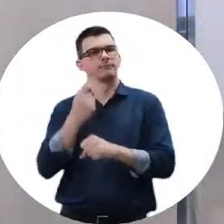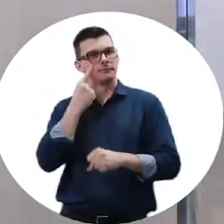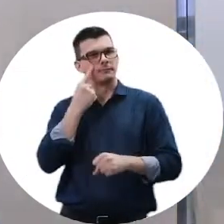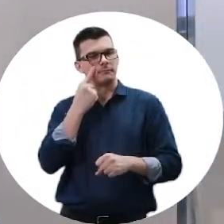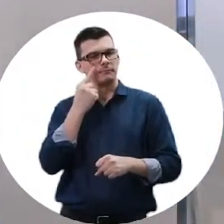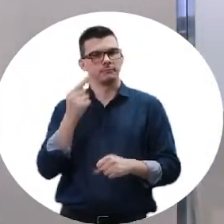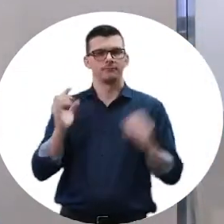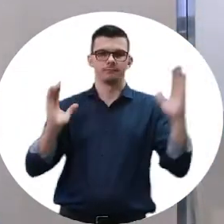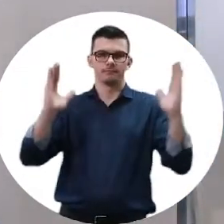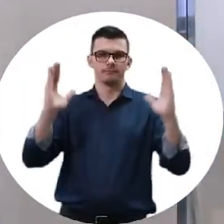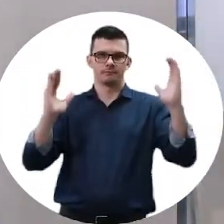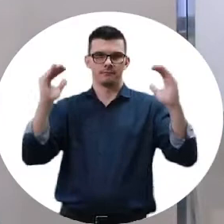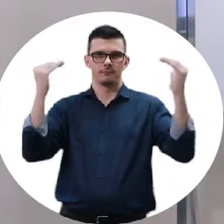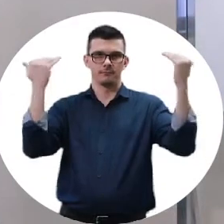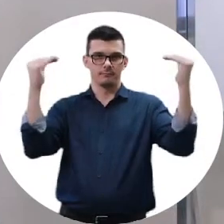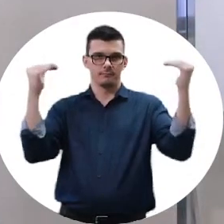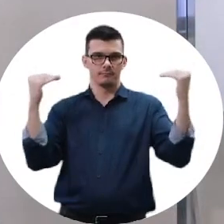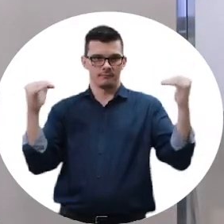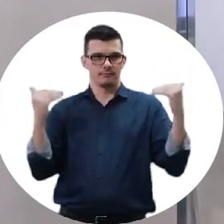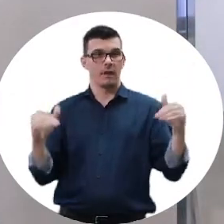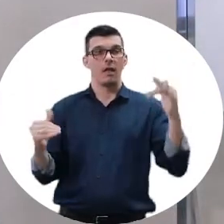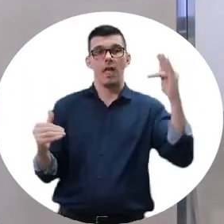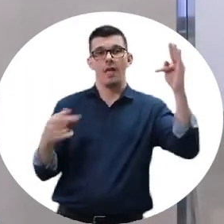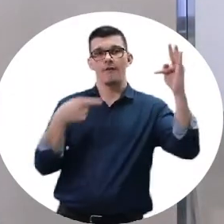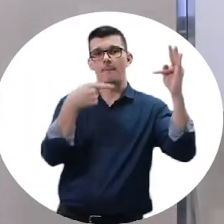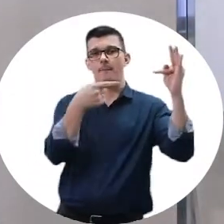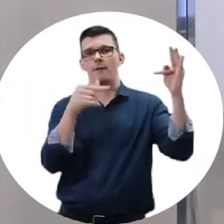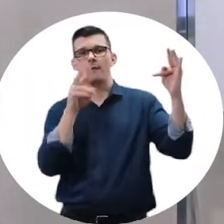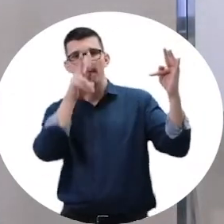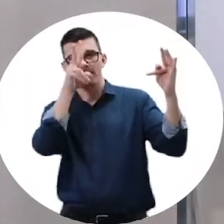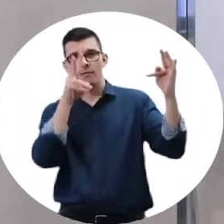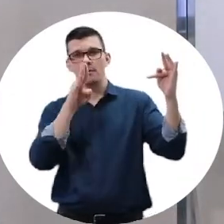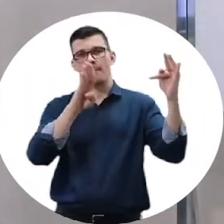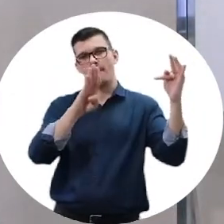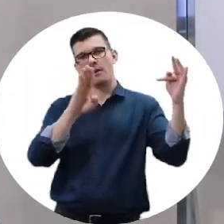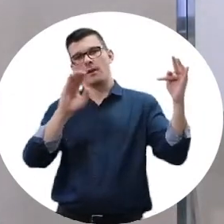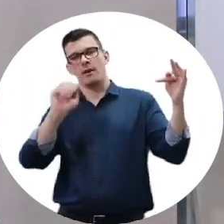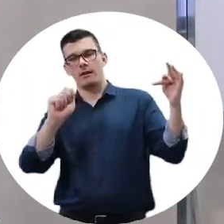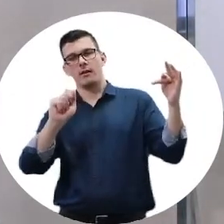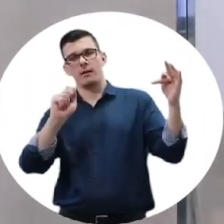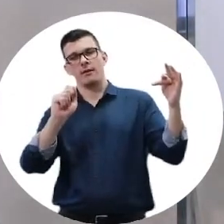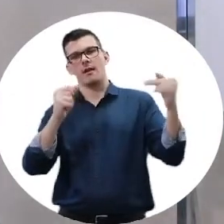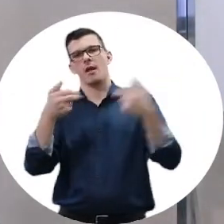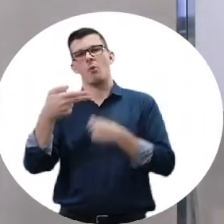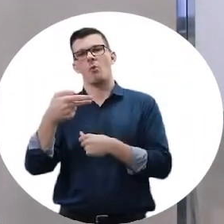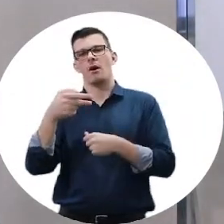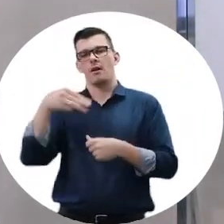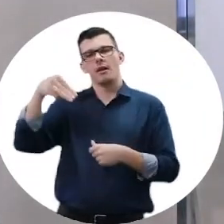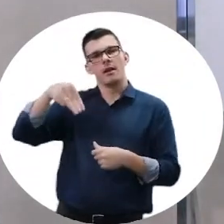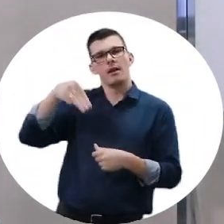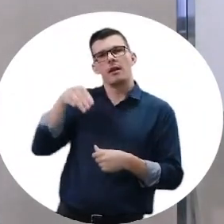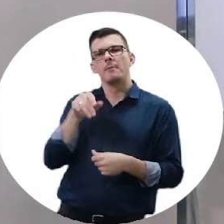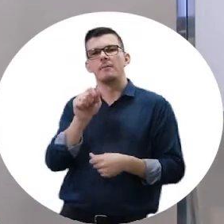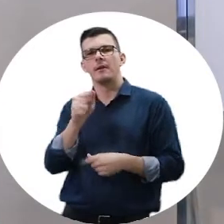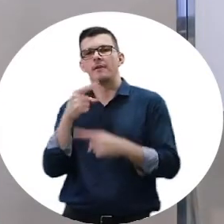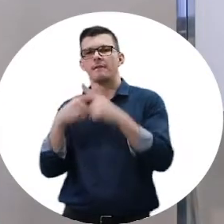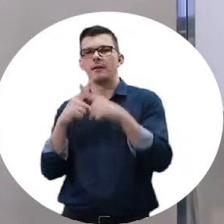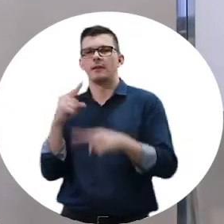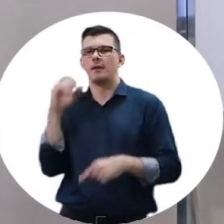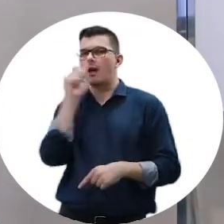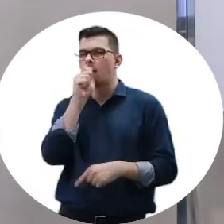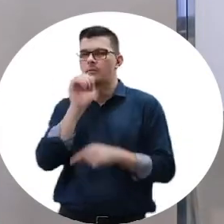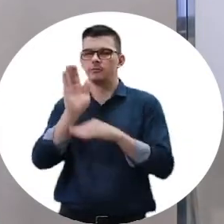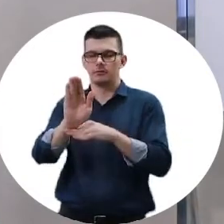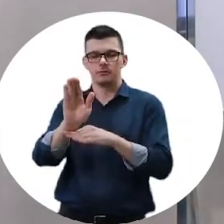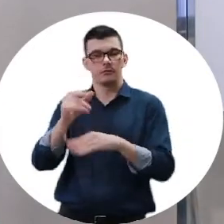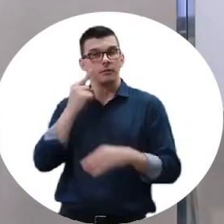somar aqui. Estou somando. F menos força que B faz em A é igual a massa de A